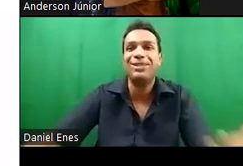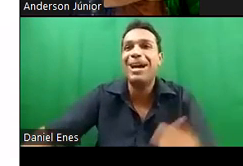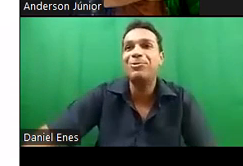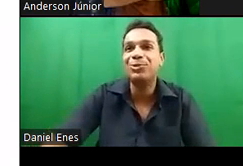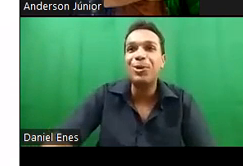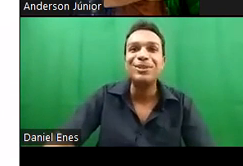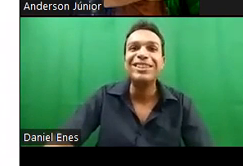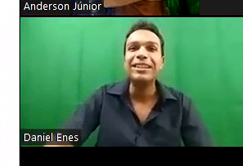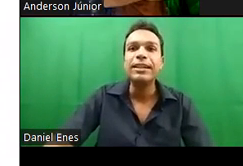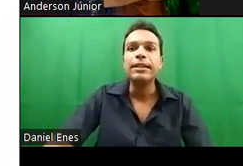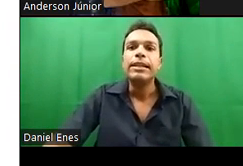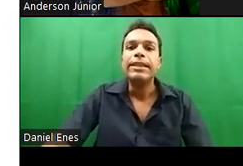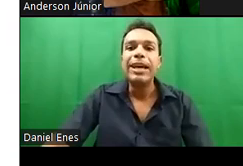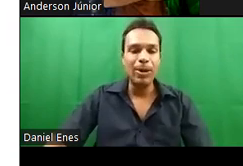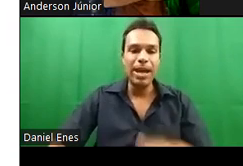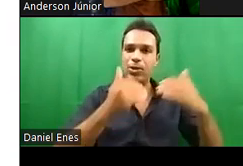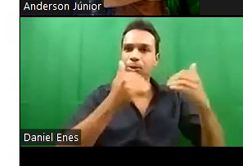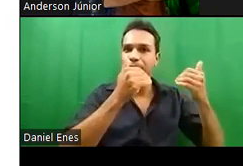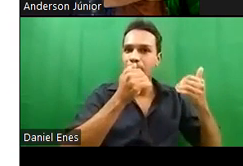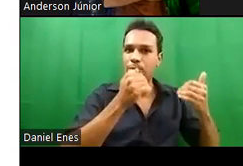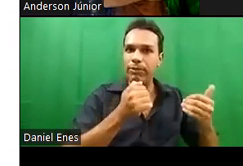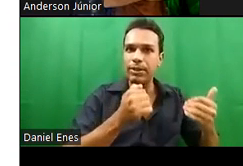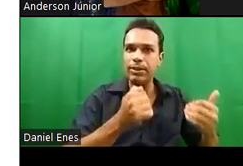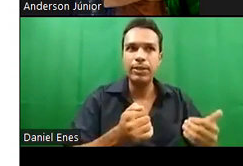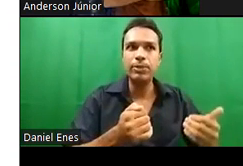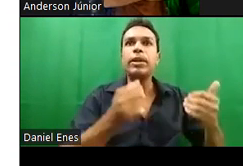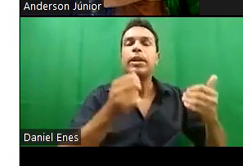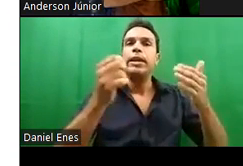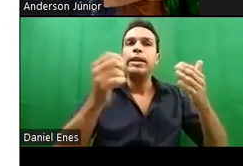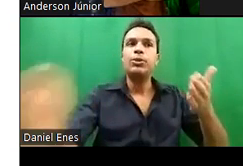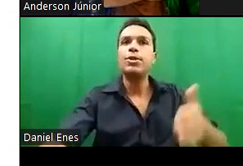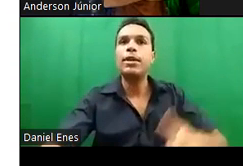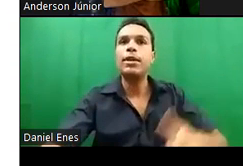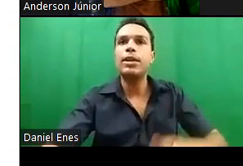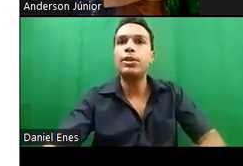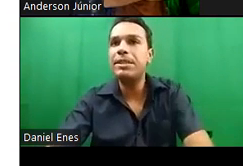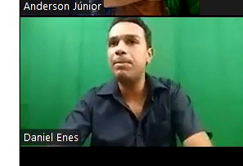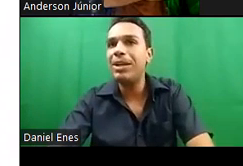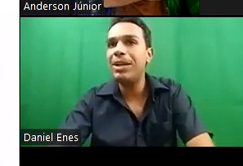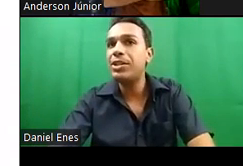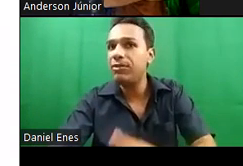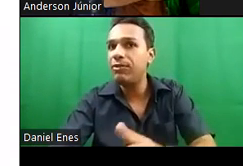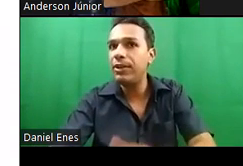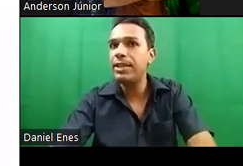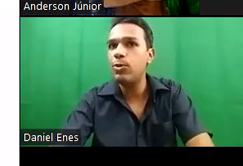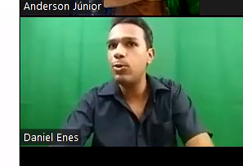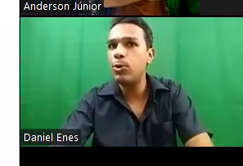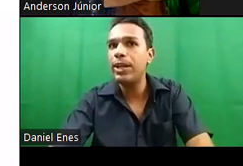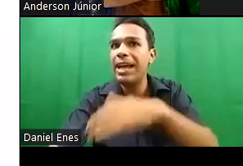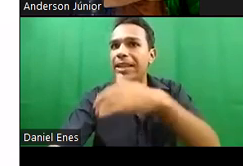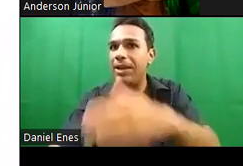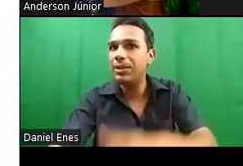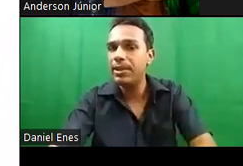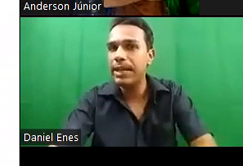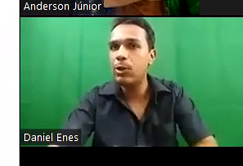que não é com som. Né? Não é eu, Daniel, que estou inventando, e estou usando principalmente aquela referência que eu coloquei